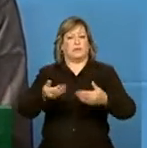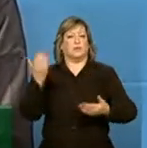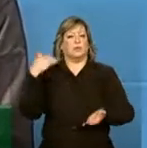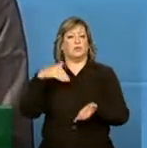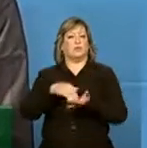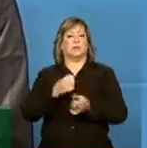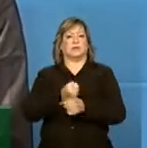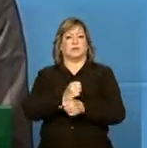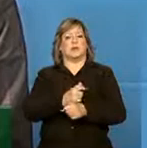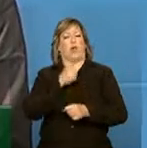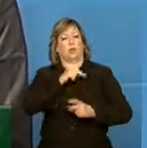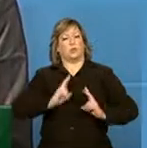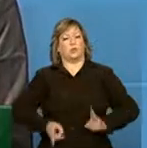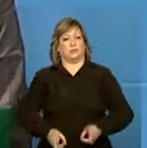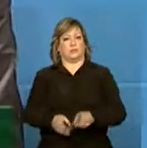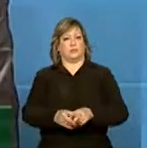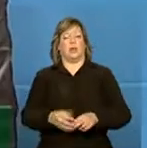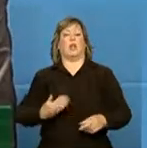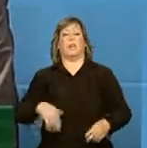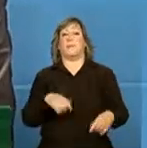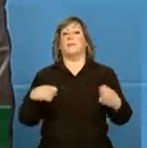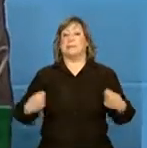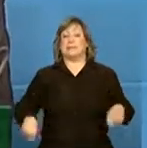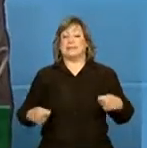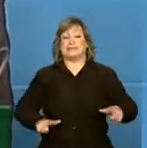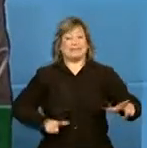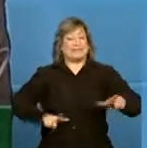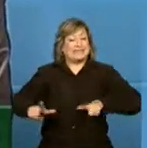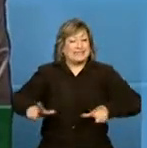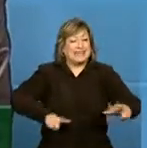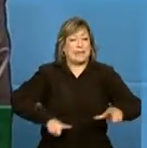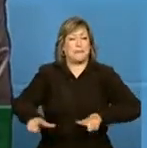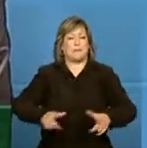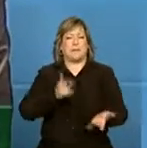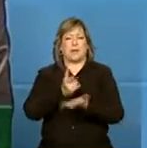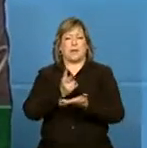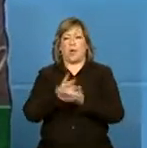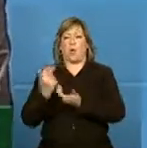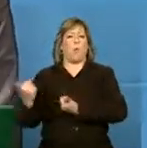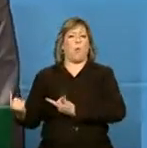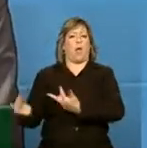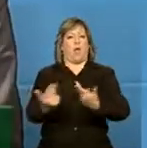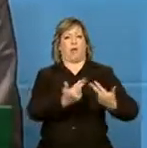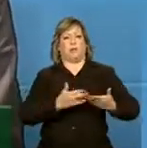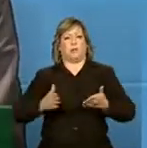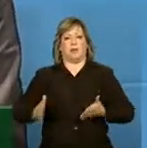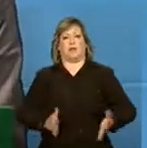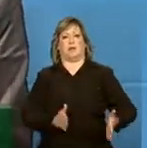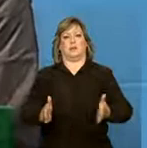anos. Nós precisamos trabalhar no mesmo caminho